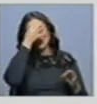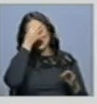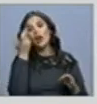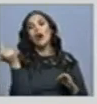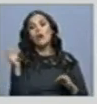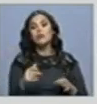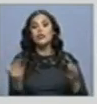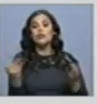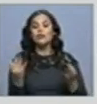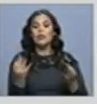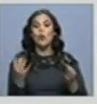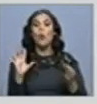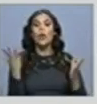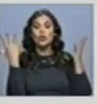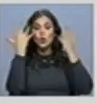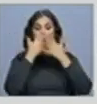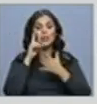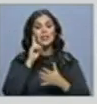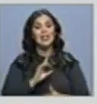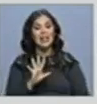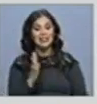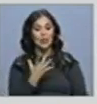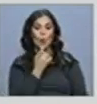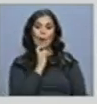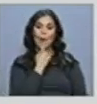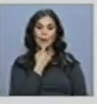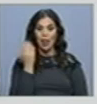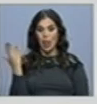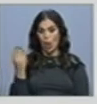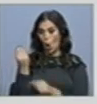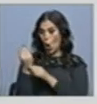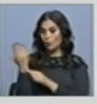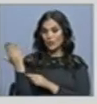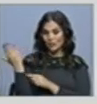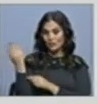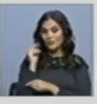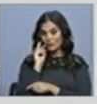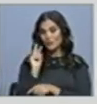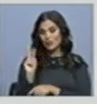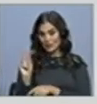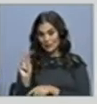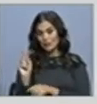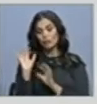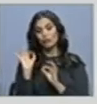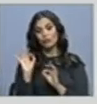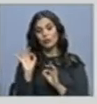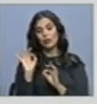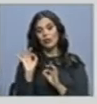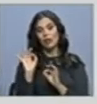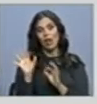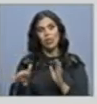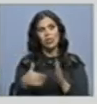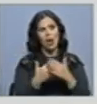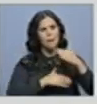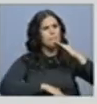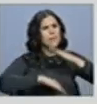aconteceu, precisamente, na noite de 5 de abril, utilizando este instrumento que nós estamos a ver nas imagens, que foi levado ao extremo,